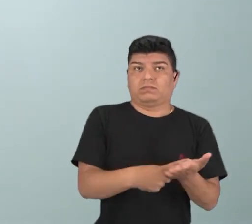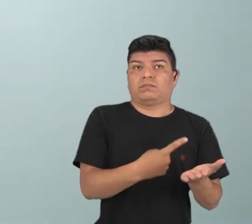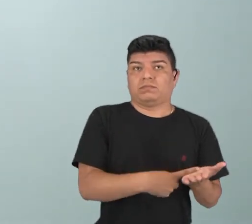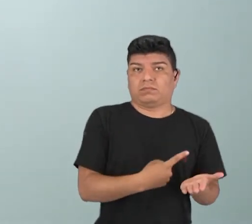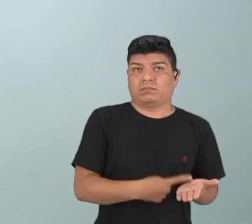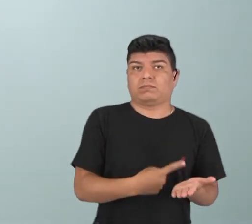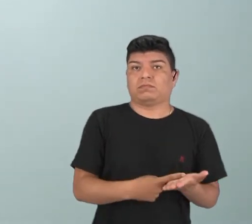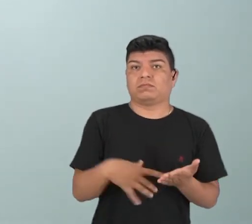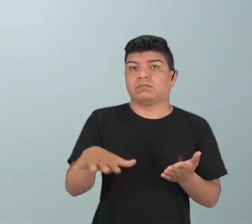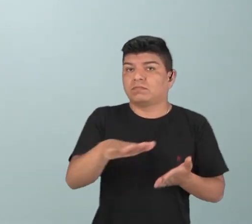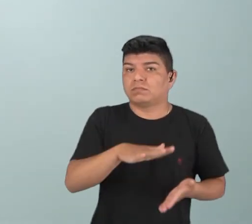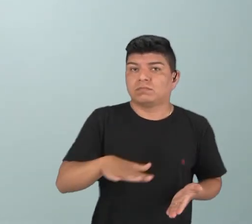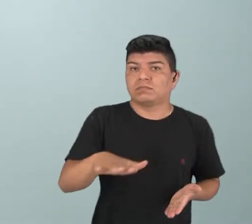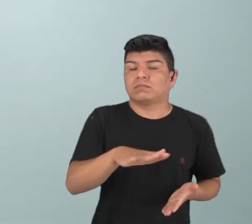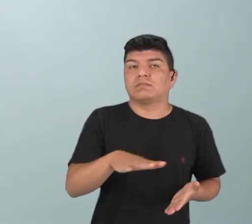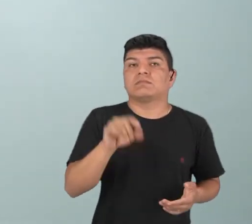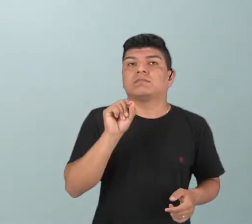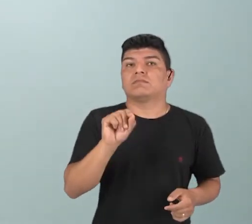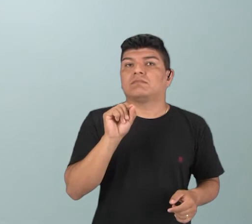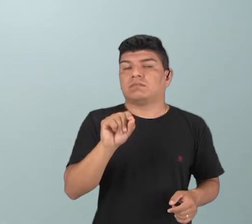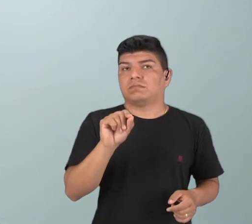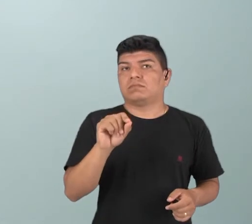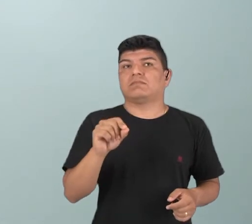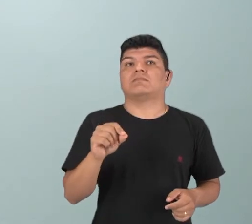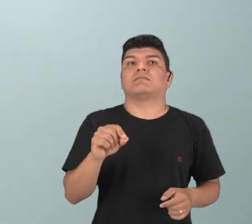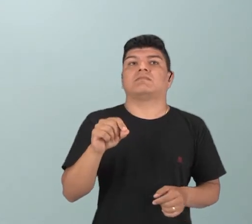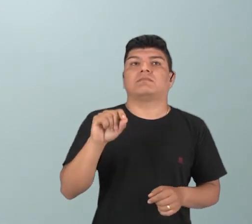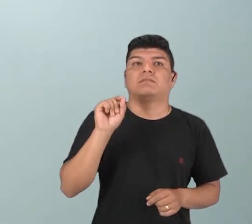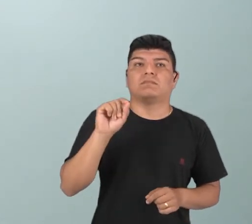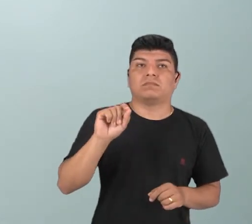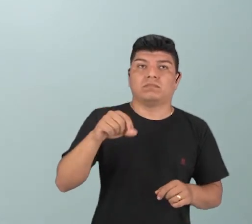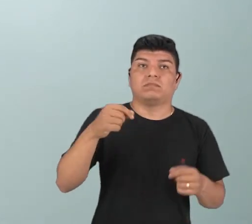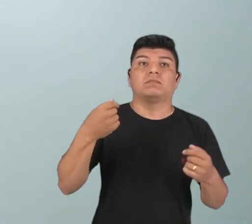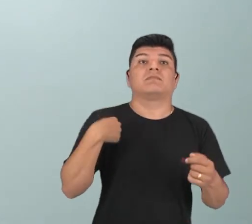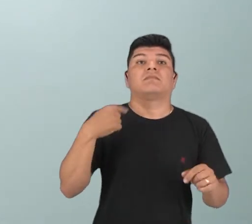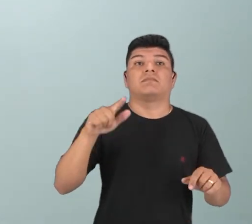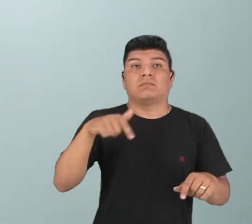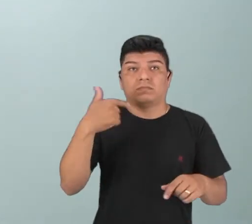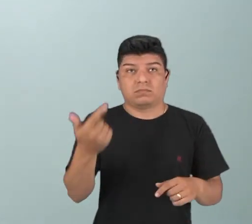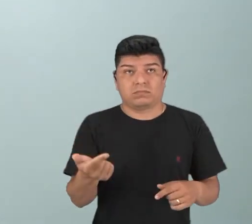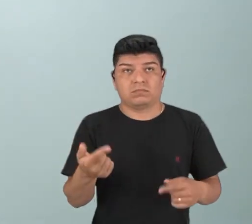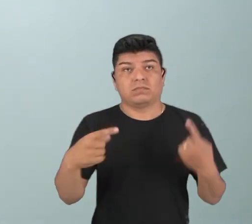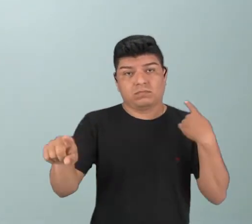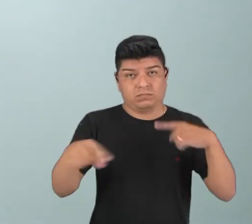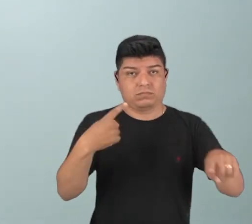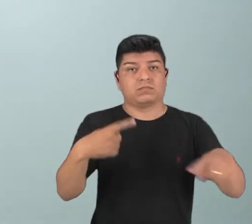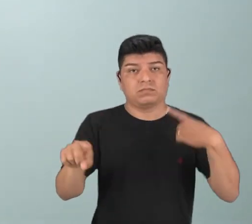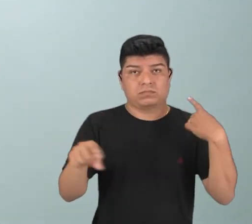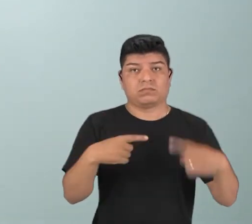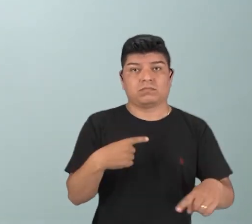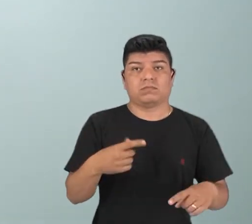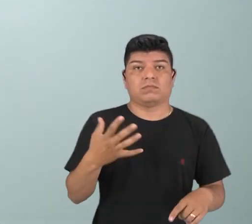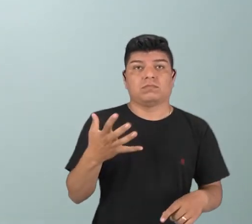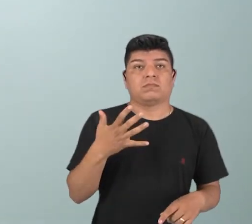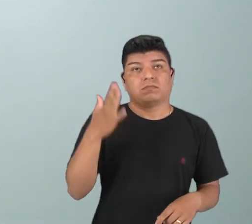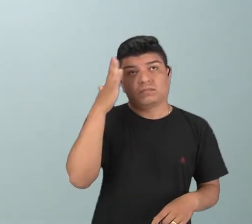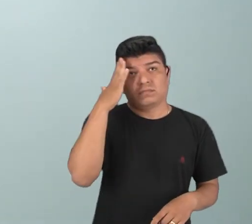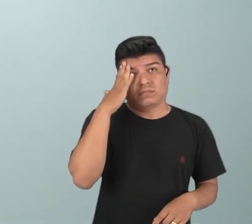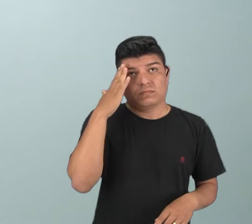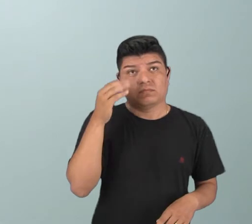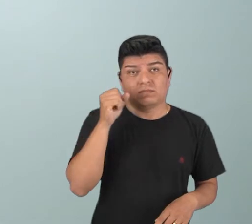ela serve como base para a melodia. Beleza, gente? Então vamos lá, quero ver se vocês